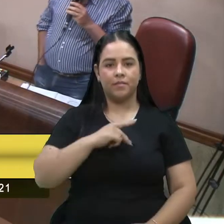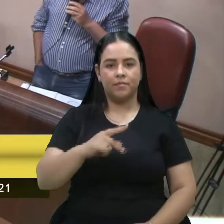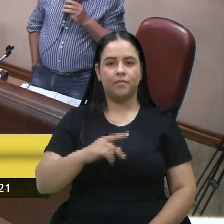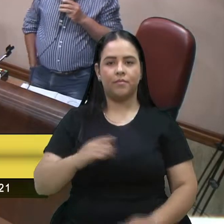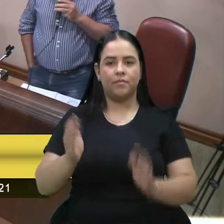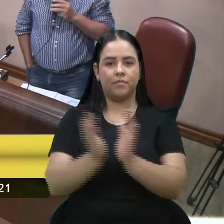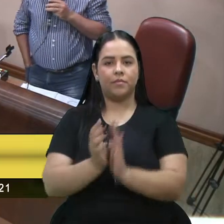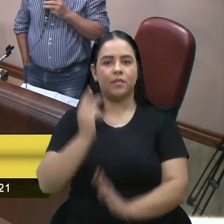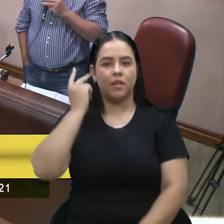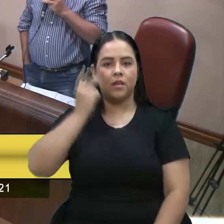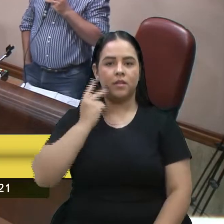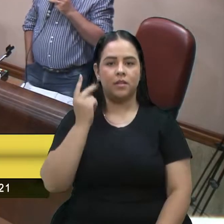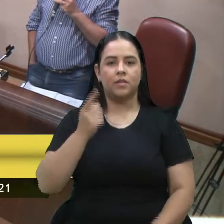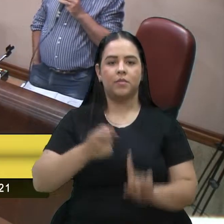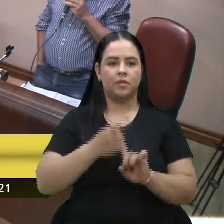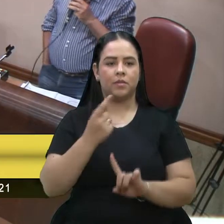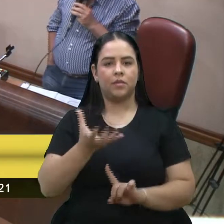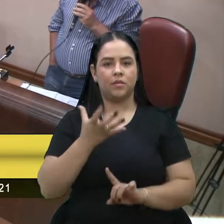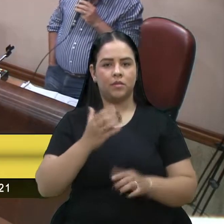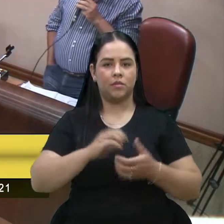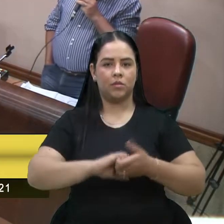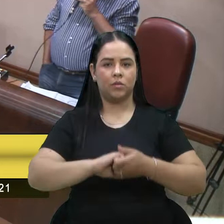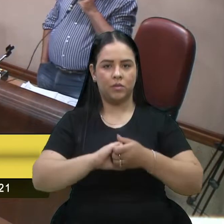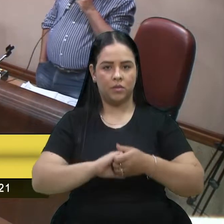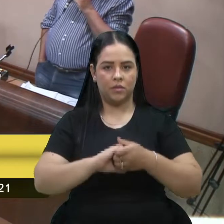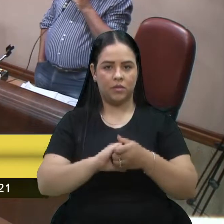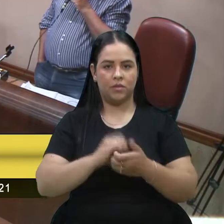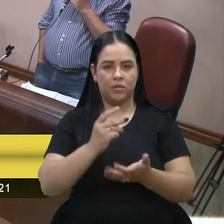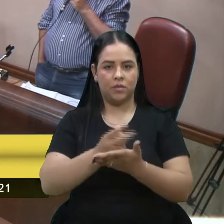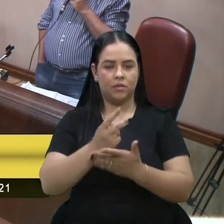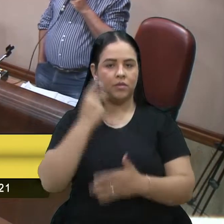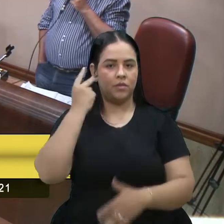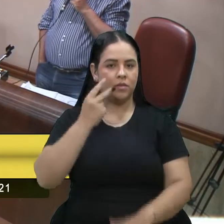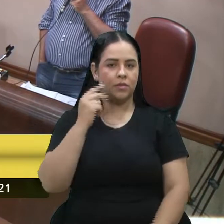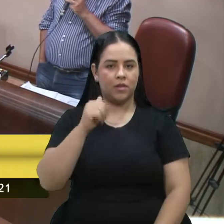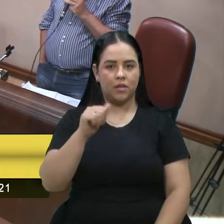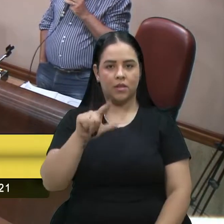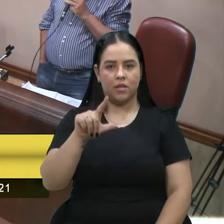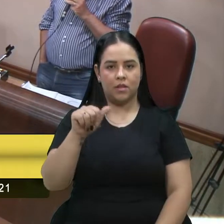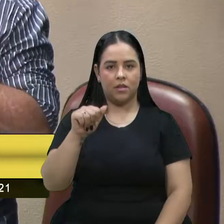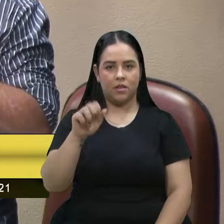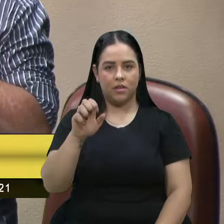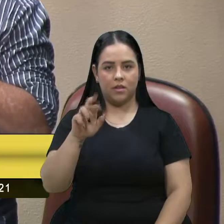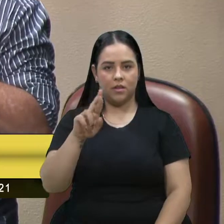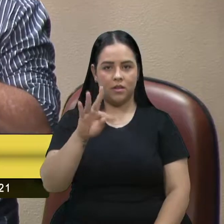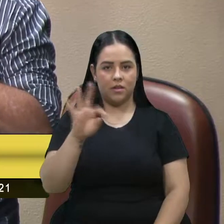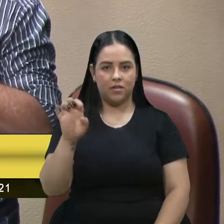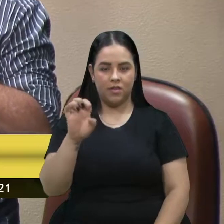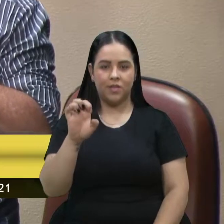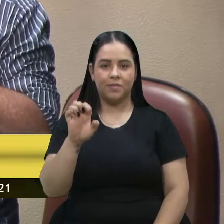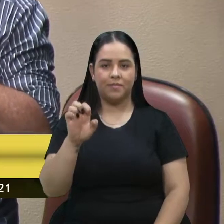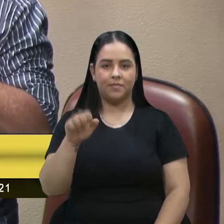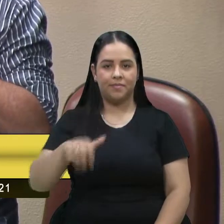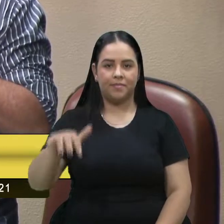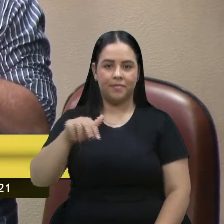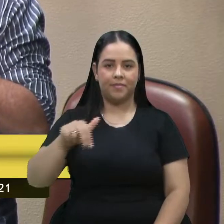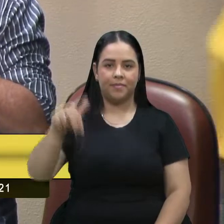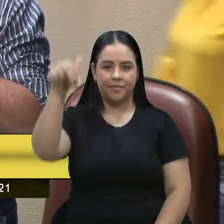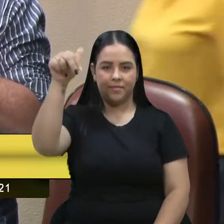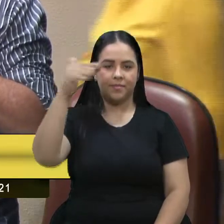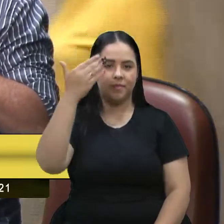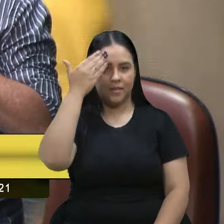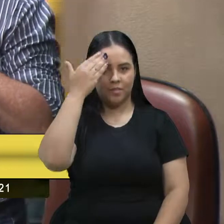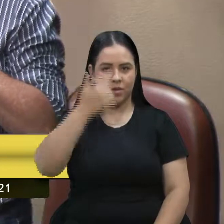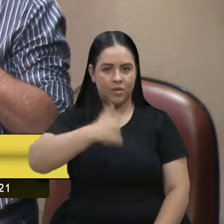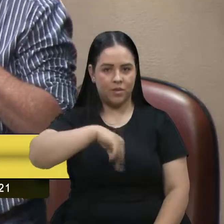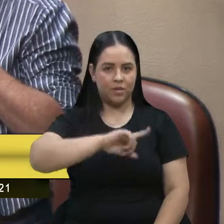colegas, primeiro quero saudar o sempre vereador Alaerte, que está aí, da Zona Norte. Sabe que a